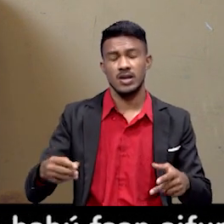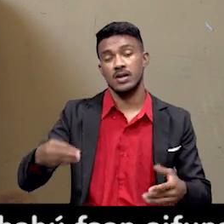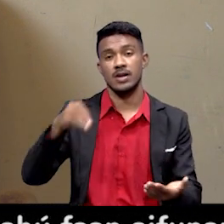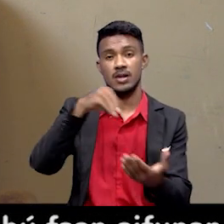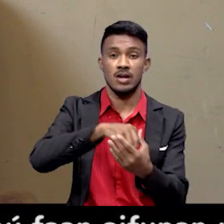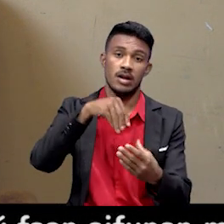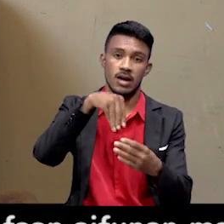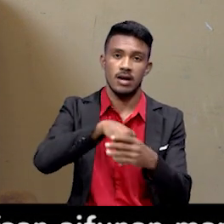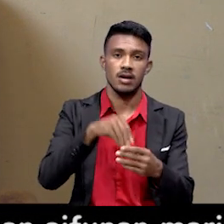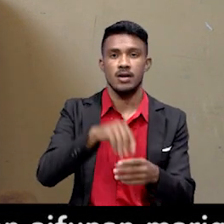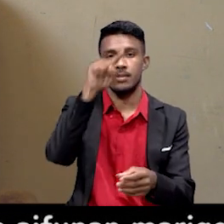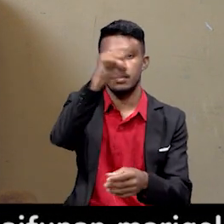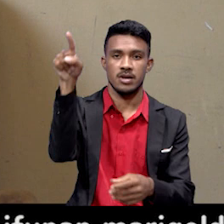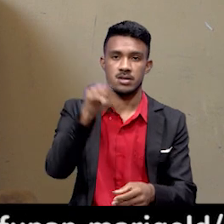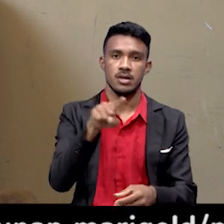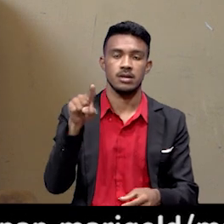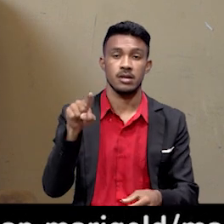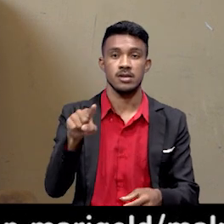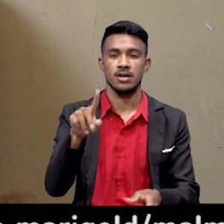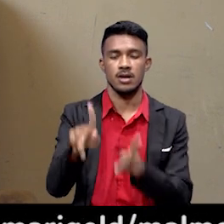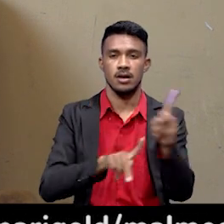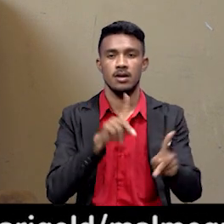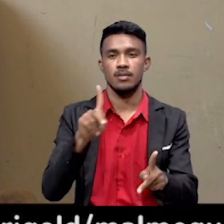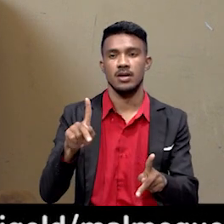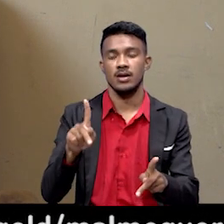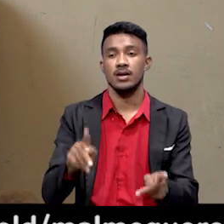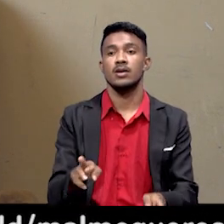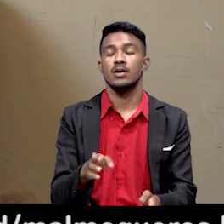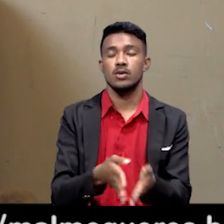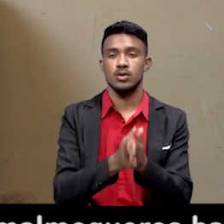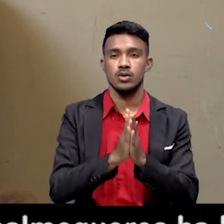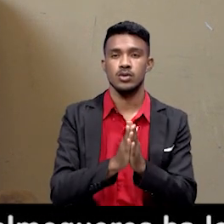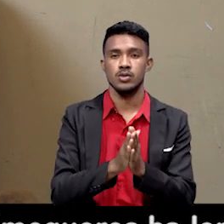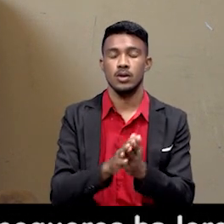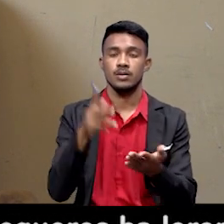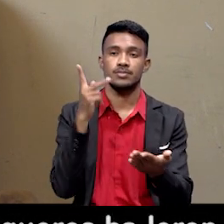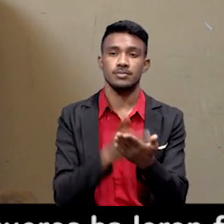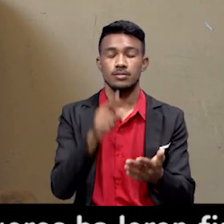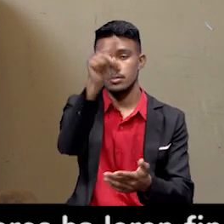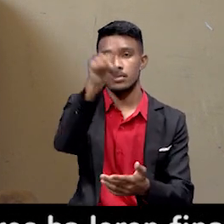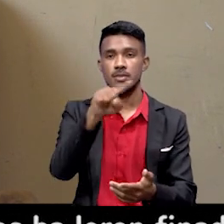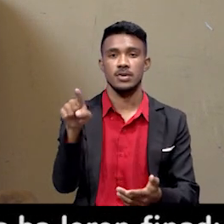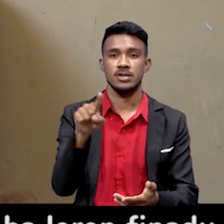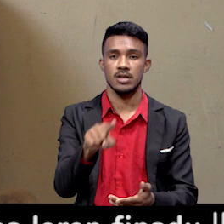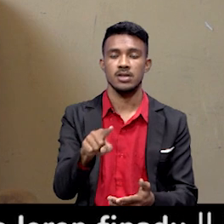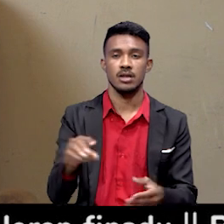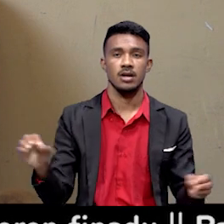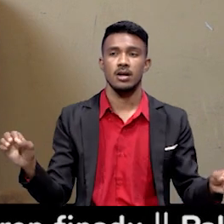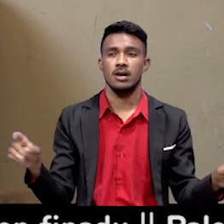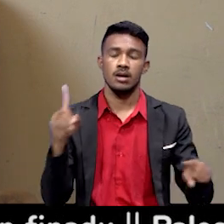dabe persentase ne. Emen izinnya ne, hari emak buat sih dabe regalias persentase sene lagun